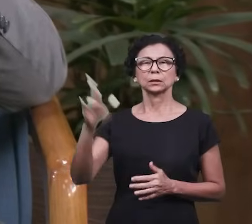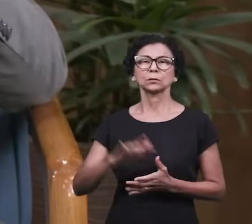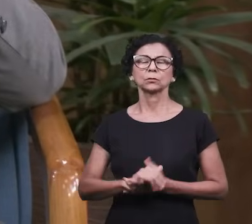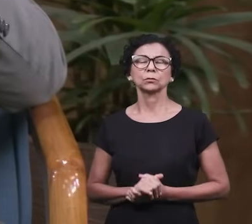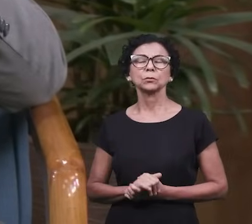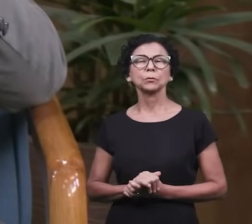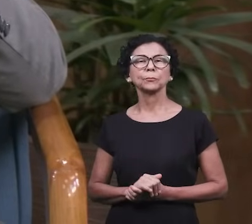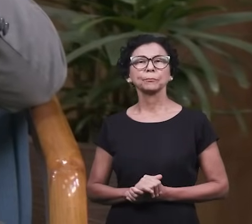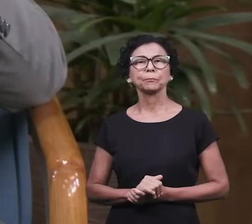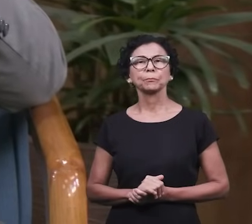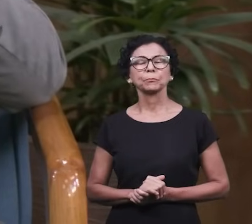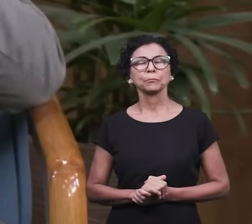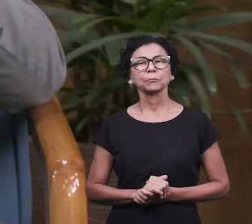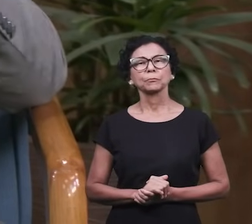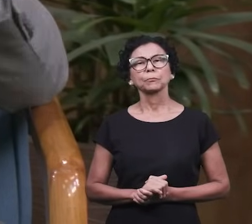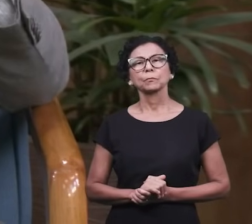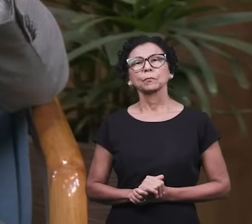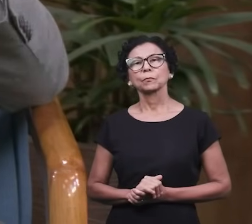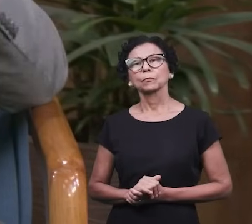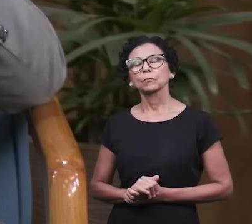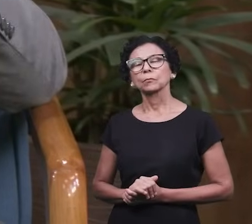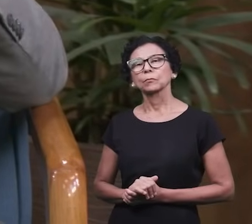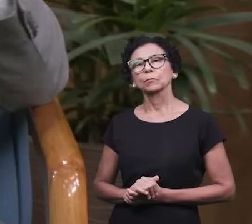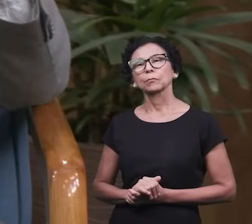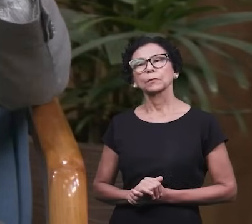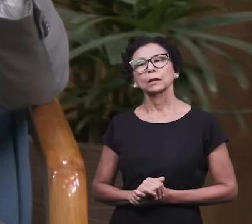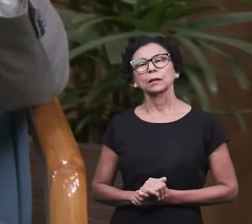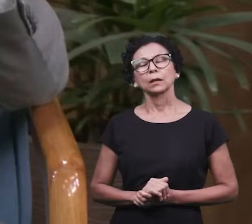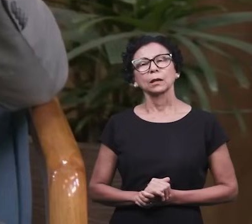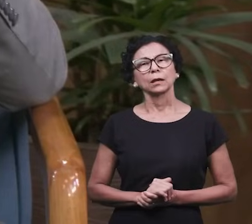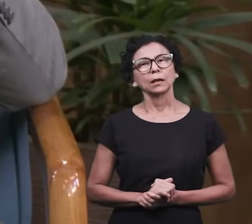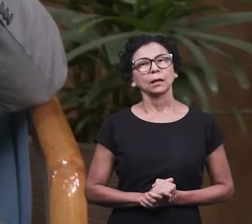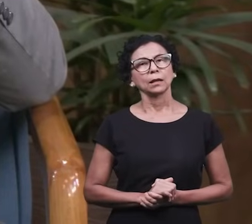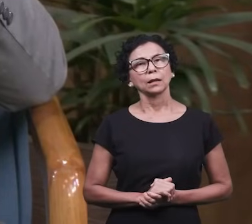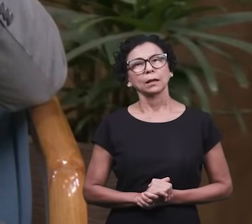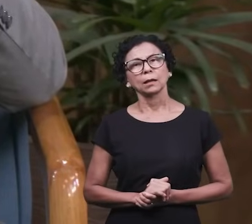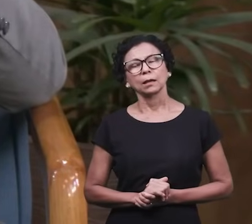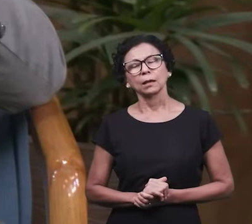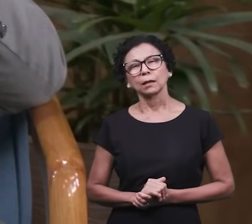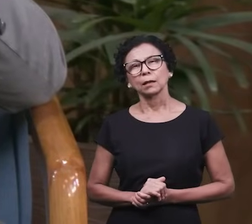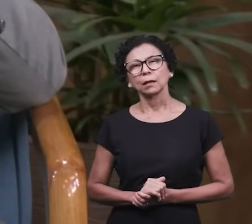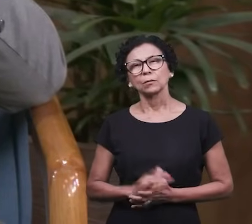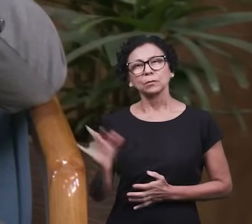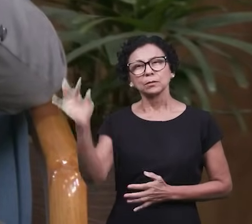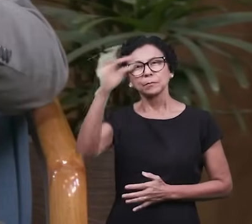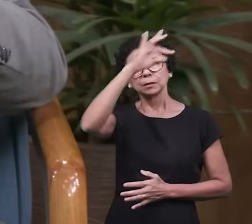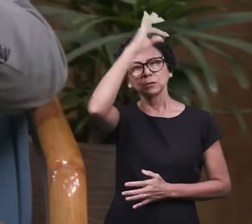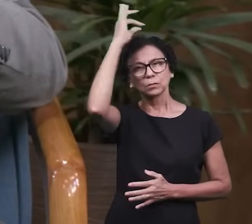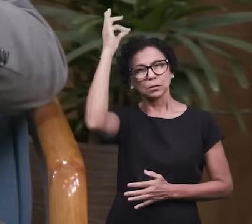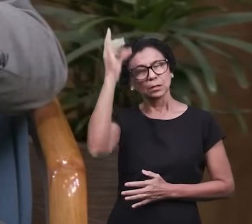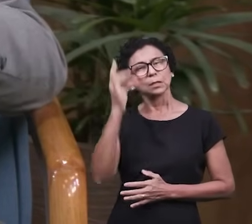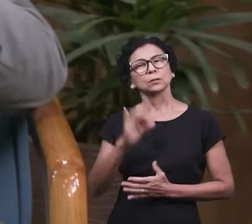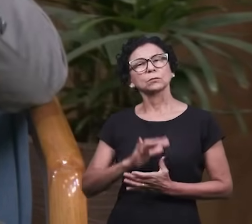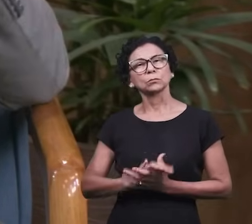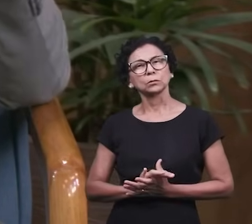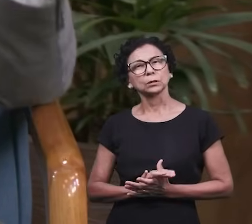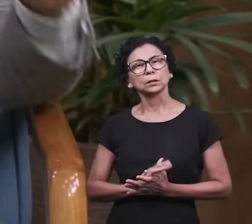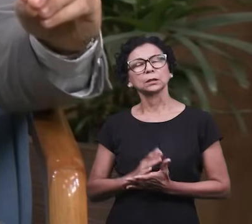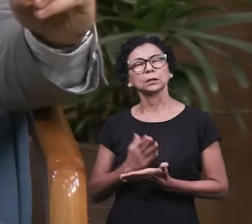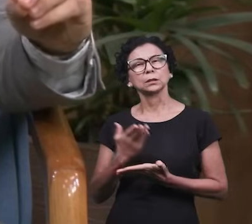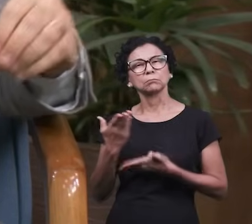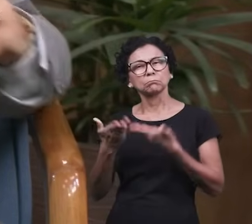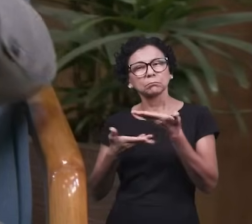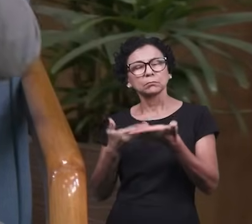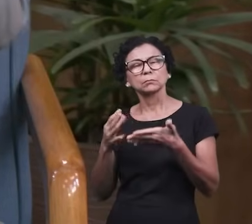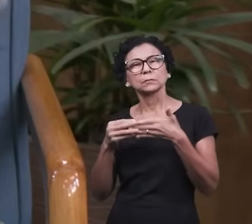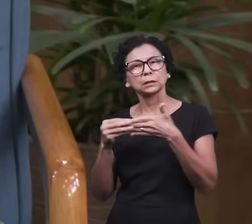expressão, e o pastor Gideon gosta muito de usar a expressão, sequencial, um ensino sequencial. E a gente vê que aquilo que é a EBD, aquilo